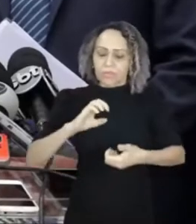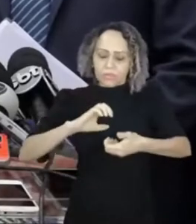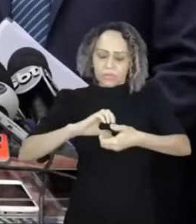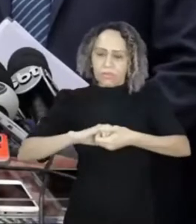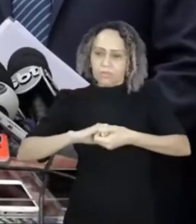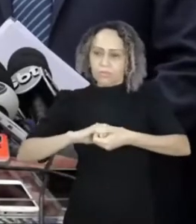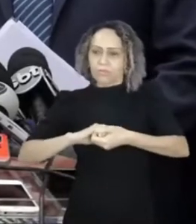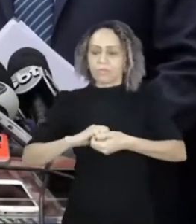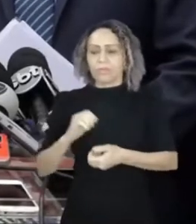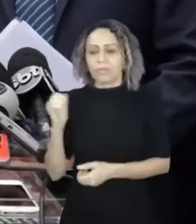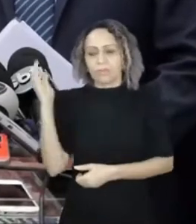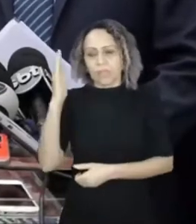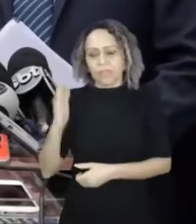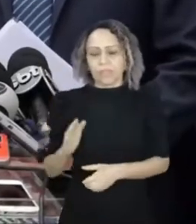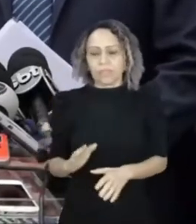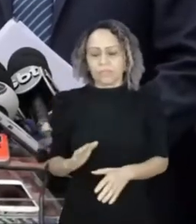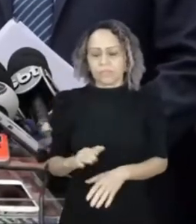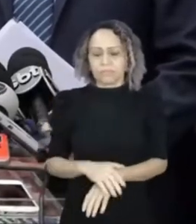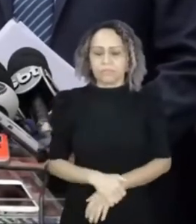transição.